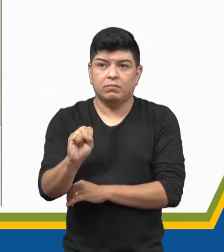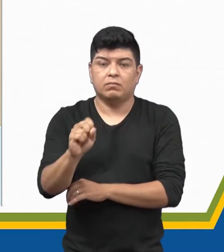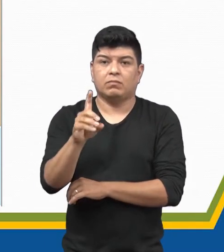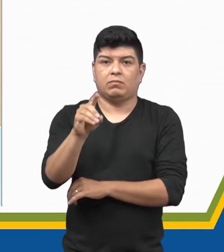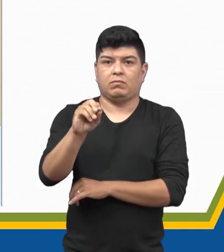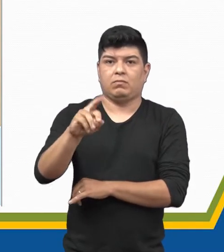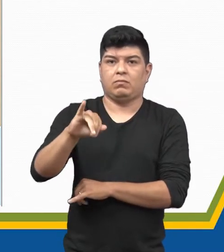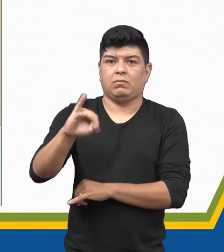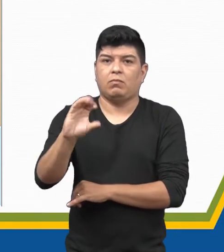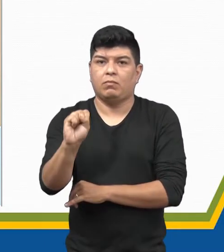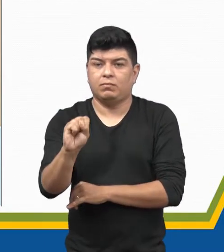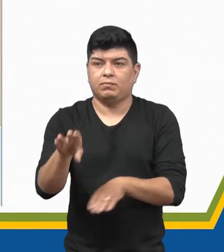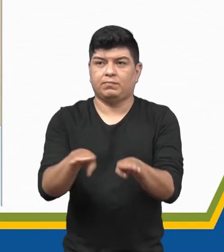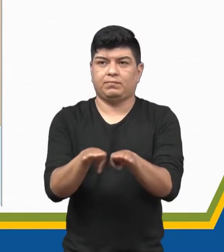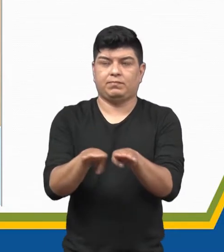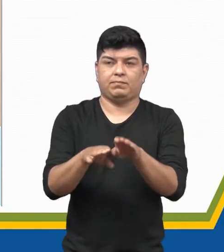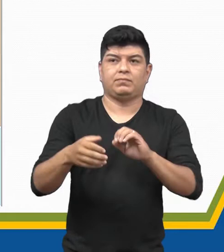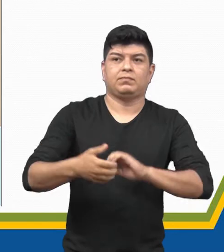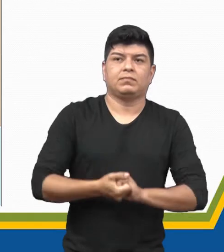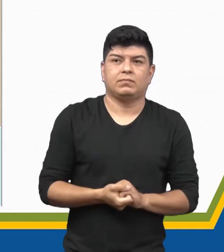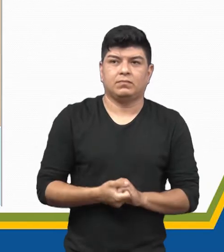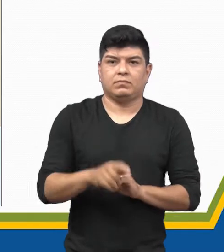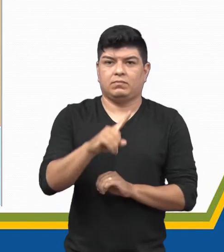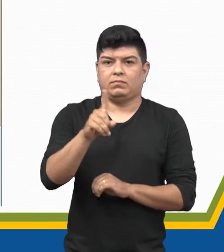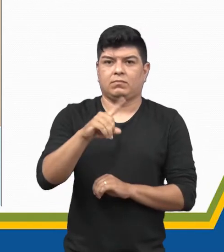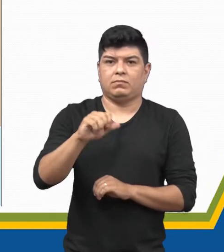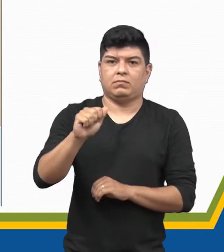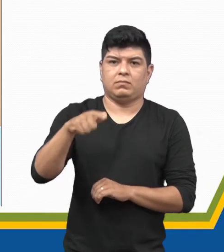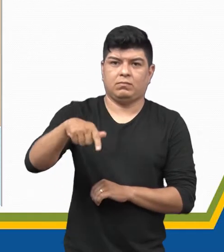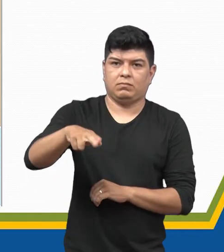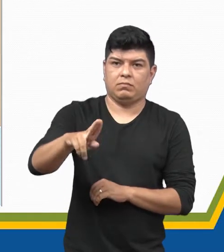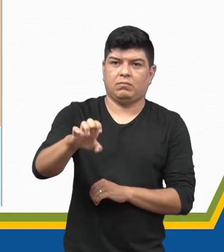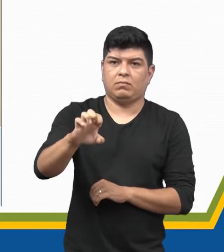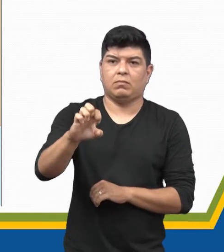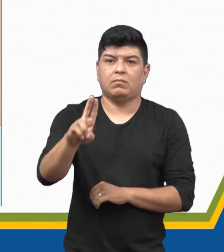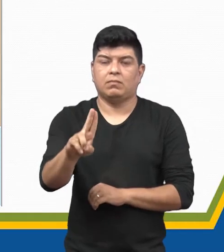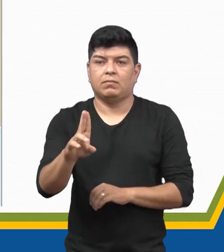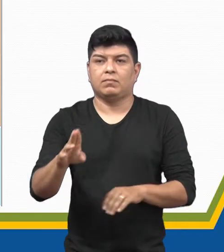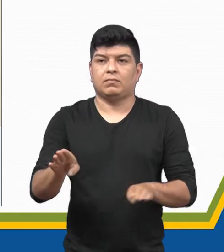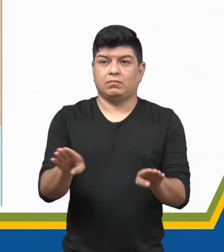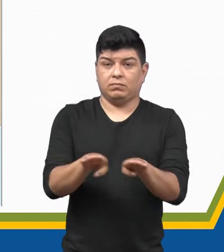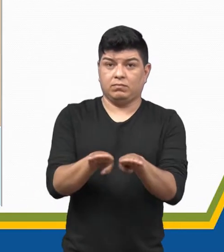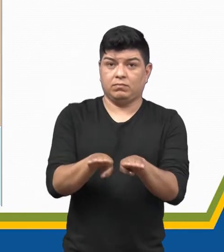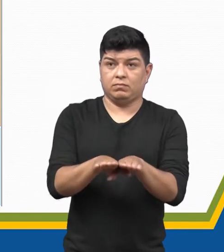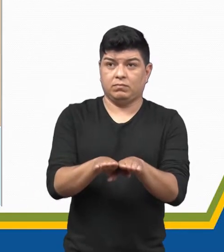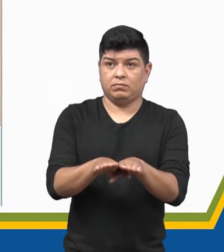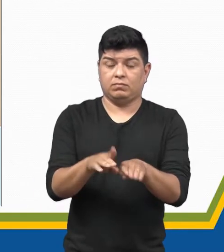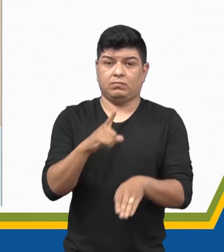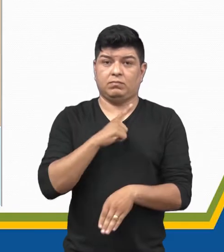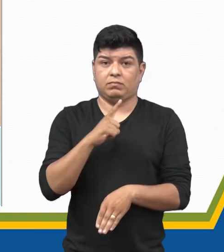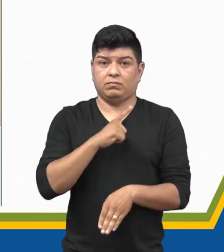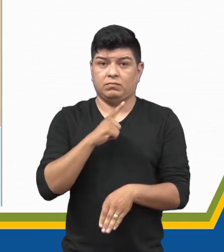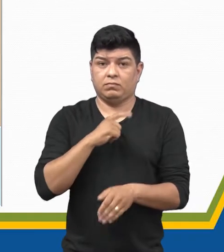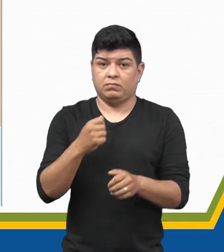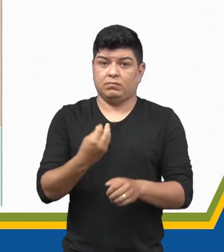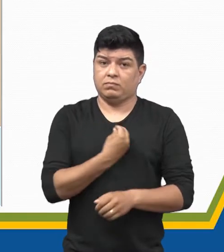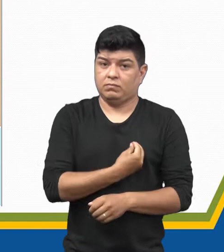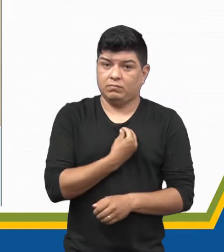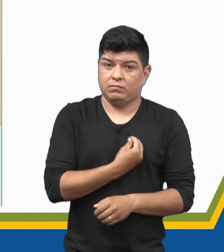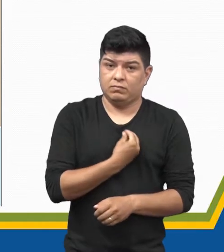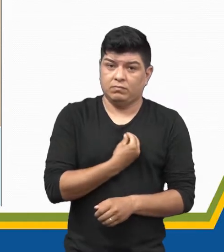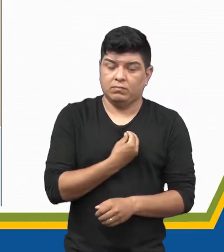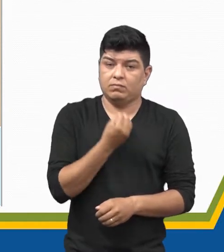dórios. Quando dos aqueus, dos eólios e dos jônios tiveram assim, uma convivência